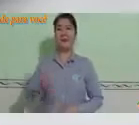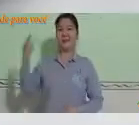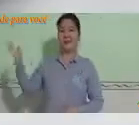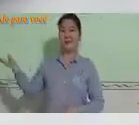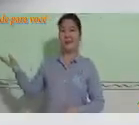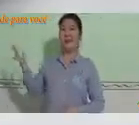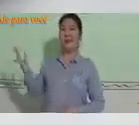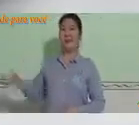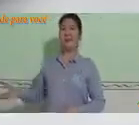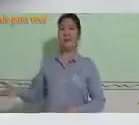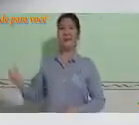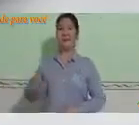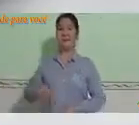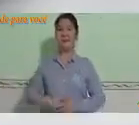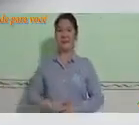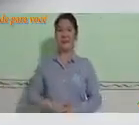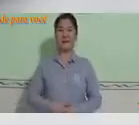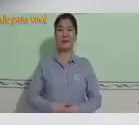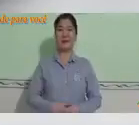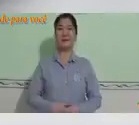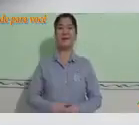USARRONPACONFORTA, acento agudo, VL, devem,